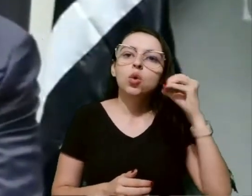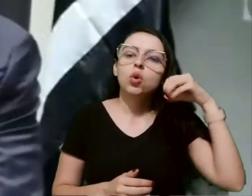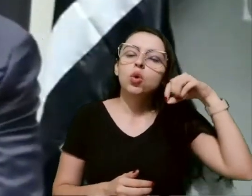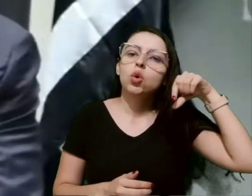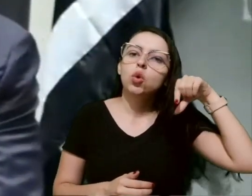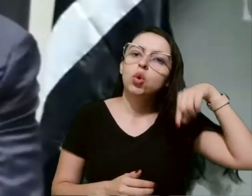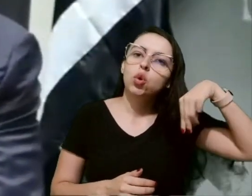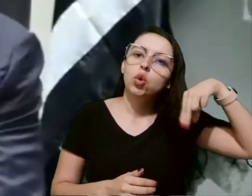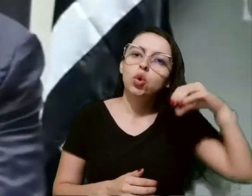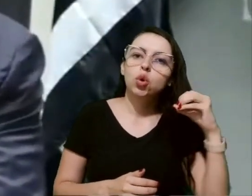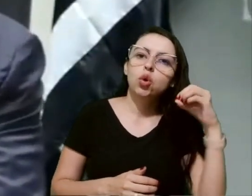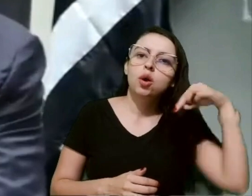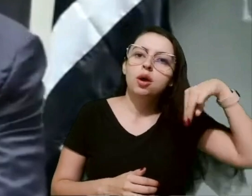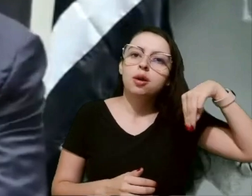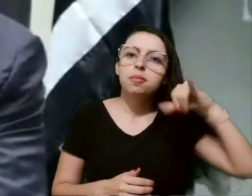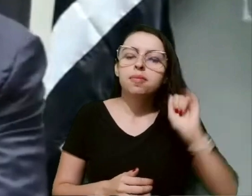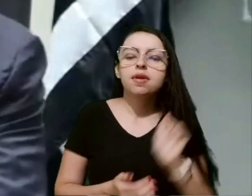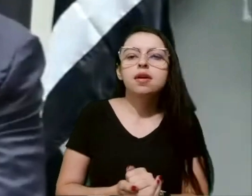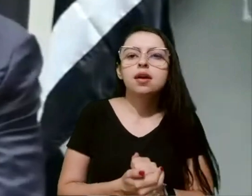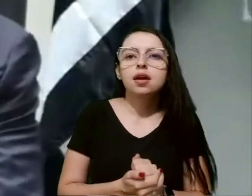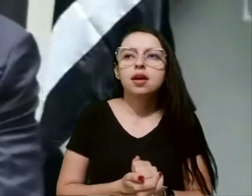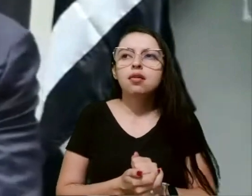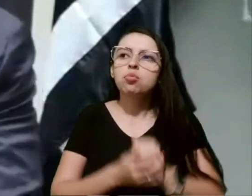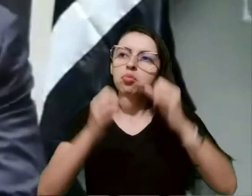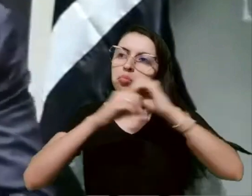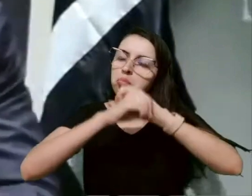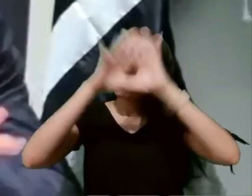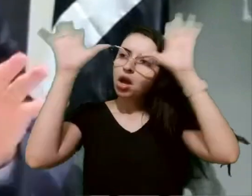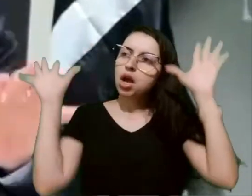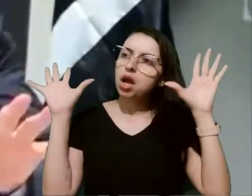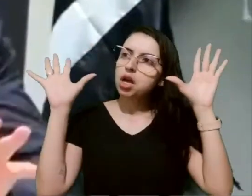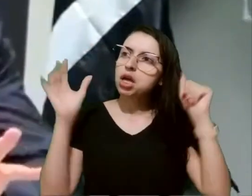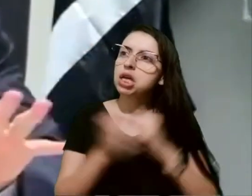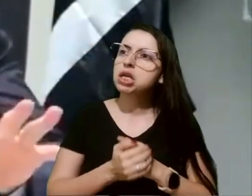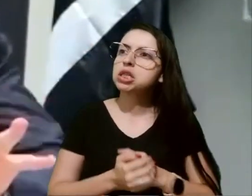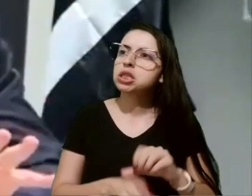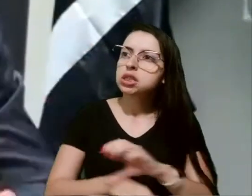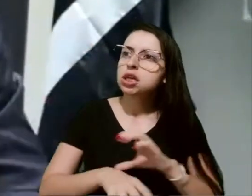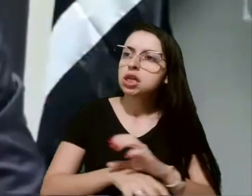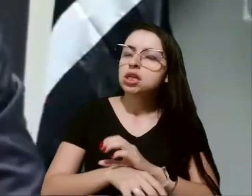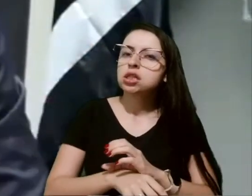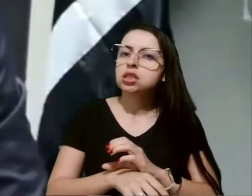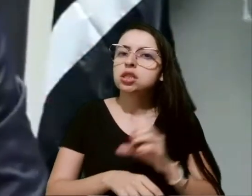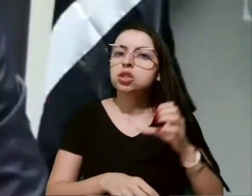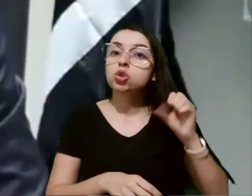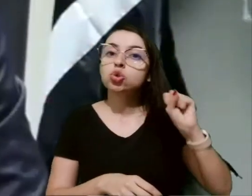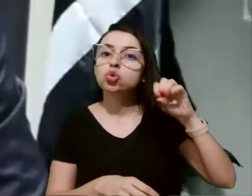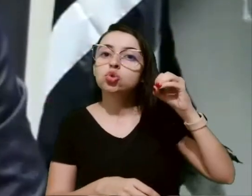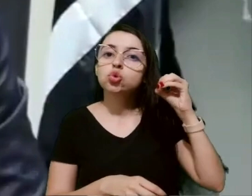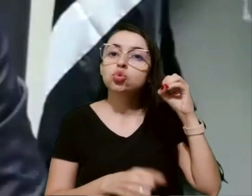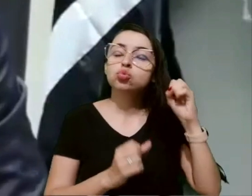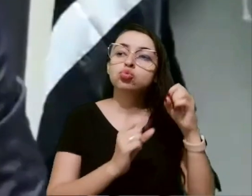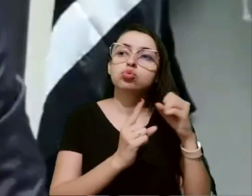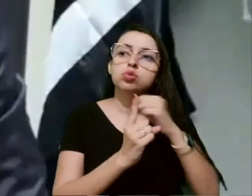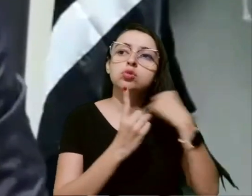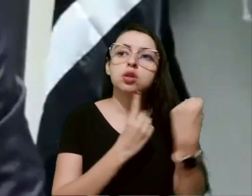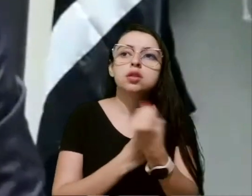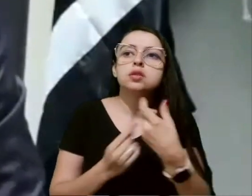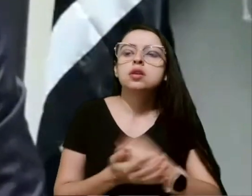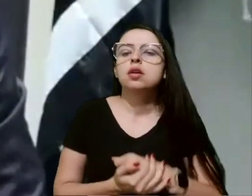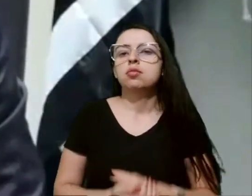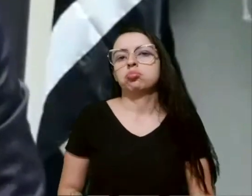sociais muito clara para mim, que ela recortava certos aspectos da vida do convívio,